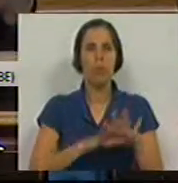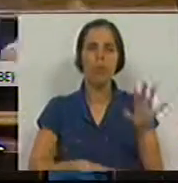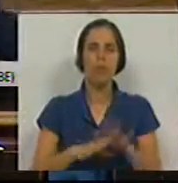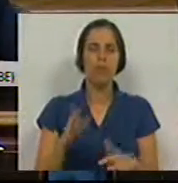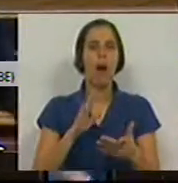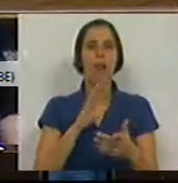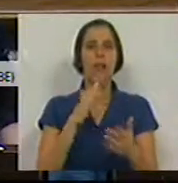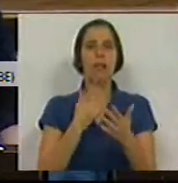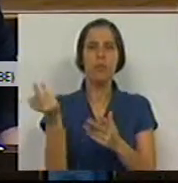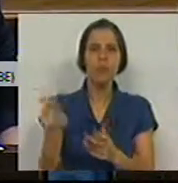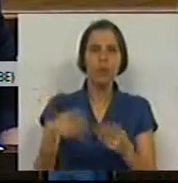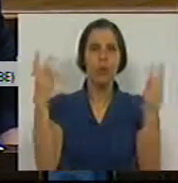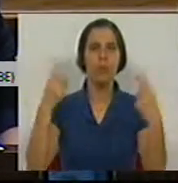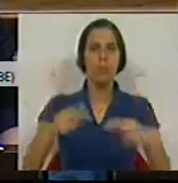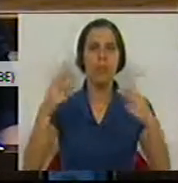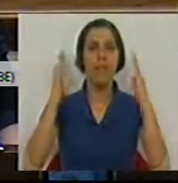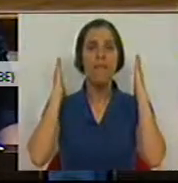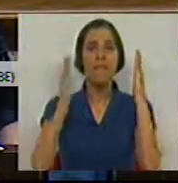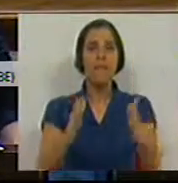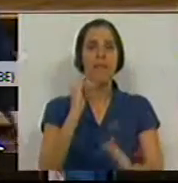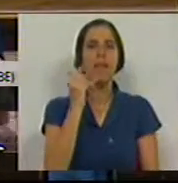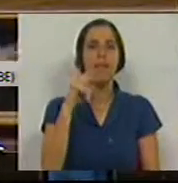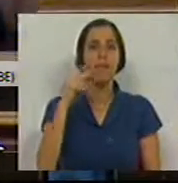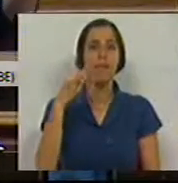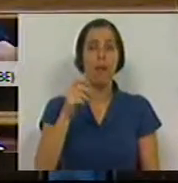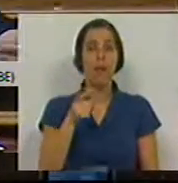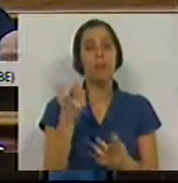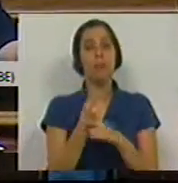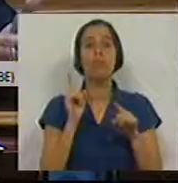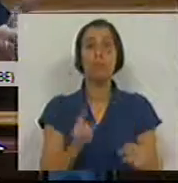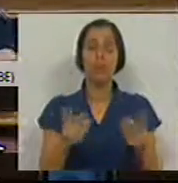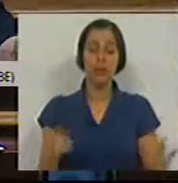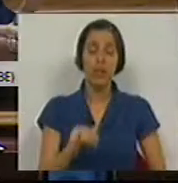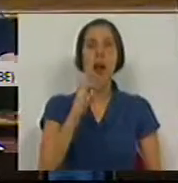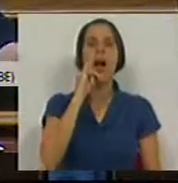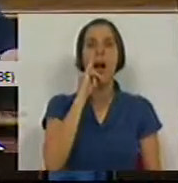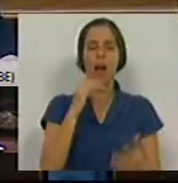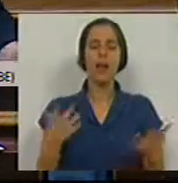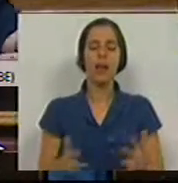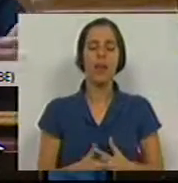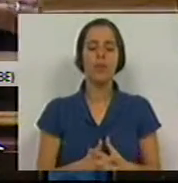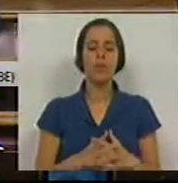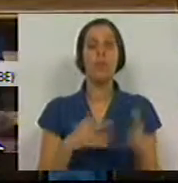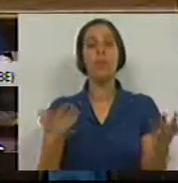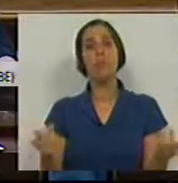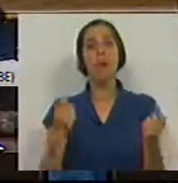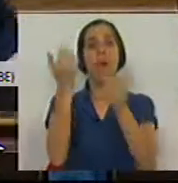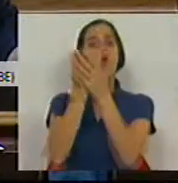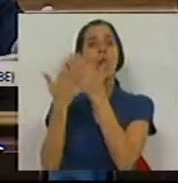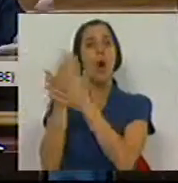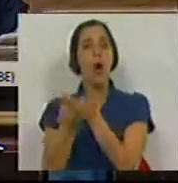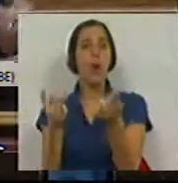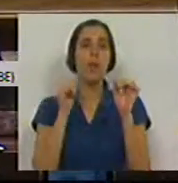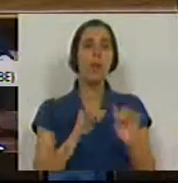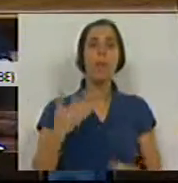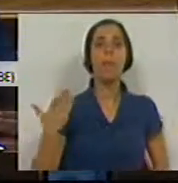que é da introdução de portagens na Via do Infante, e dizer-vos que por isso o Algarve se encontra, quer no plano da economia, quer no